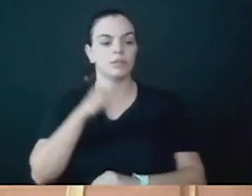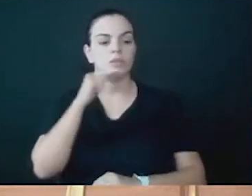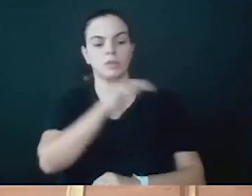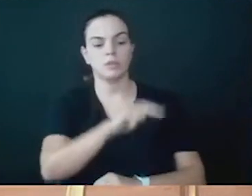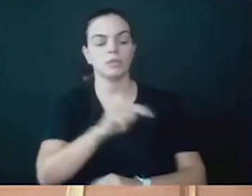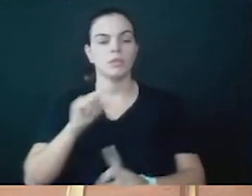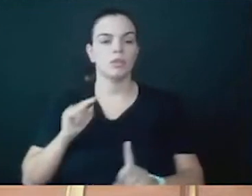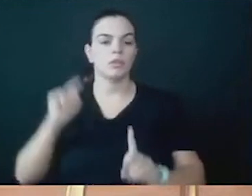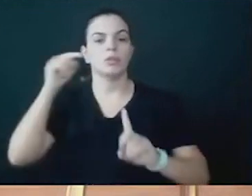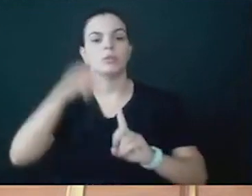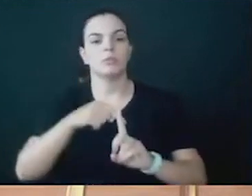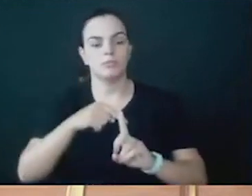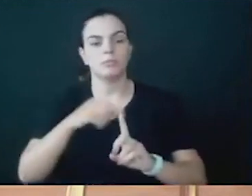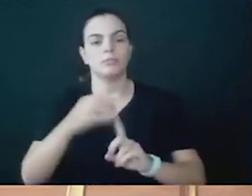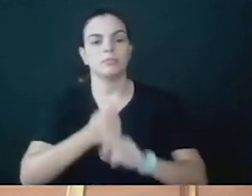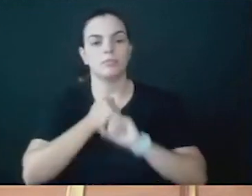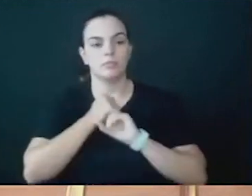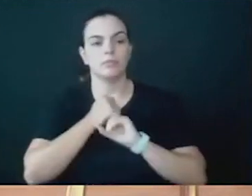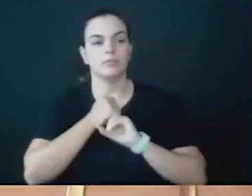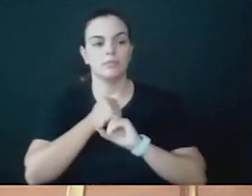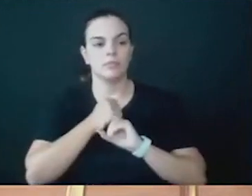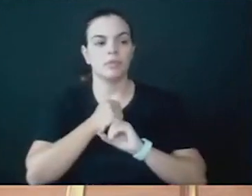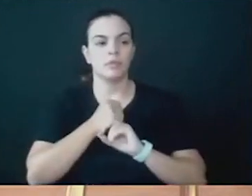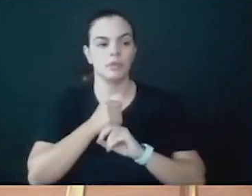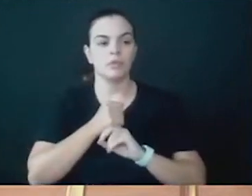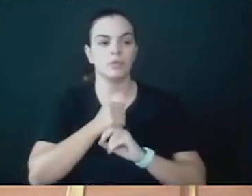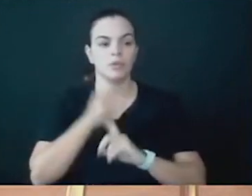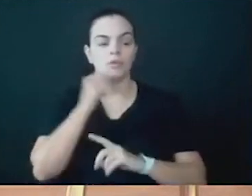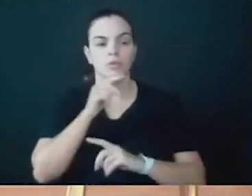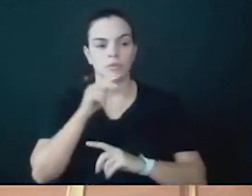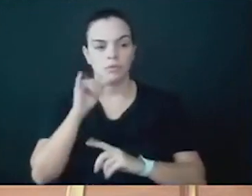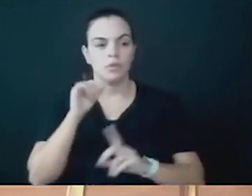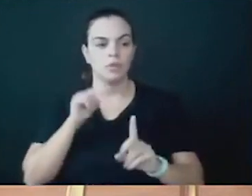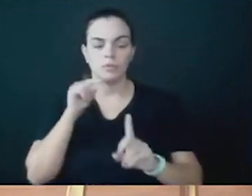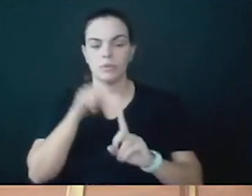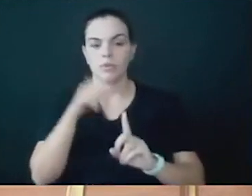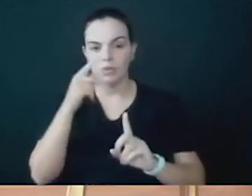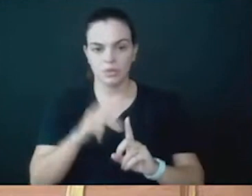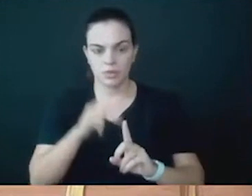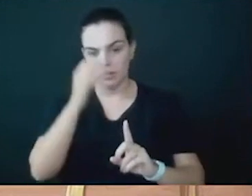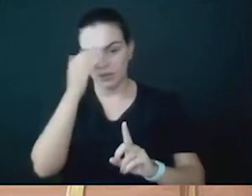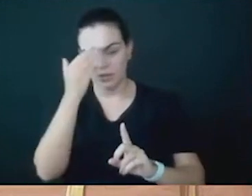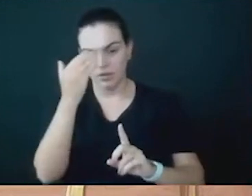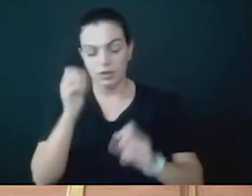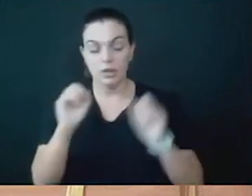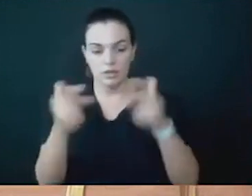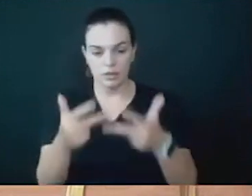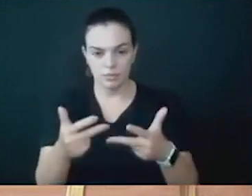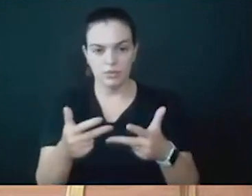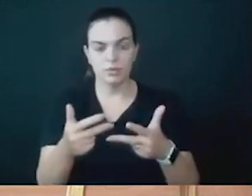dizer que atingiria os objetivos aprovados por esta Câmara, portanto, fica aqui